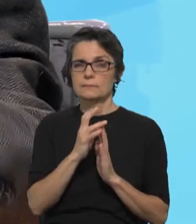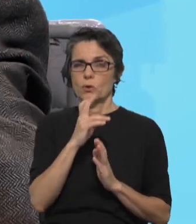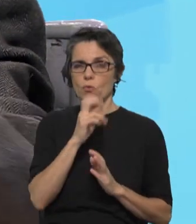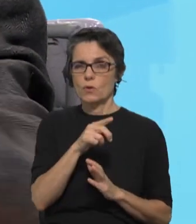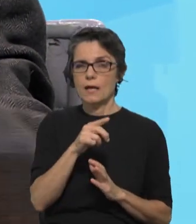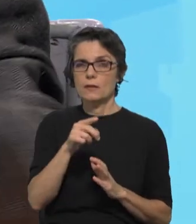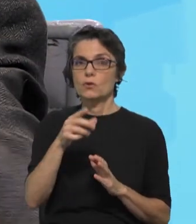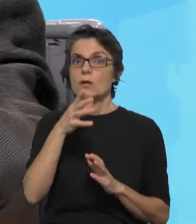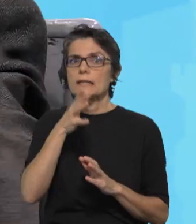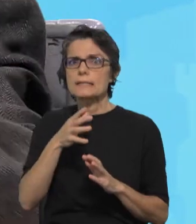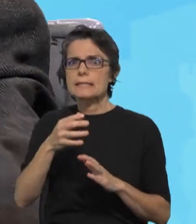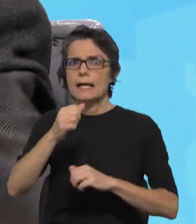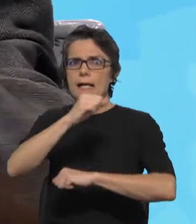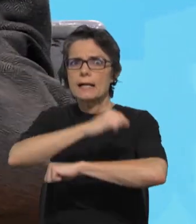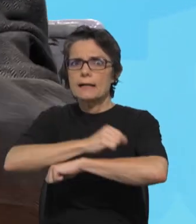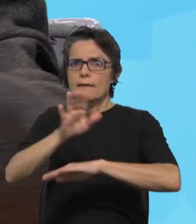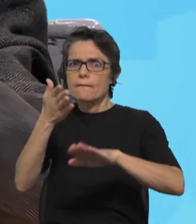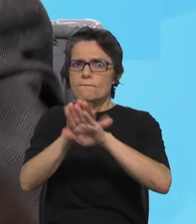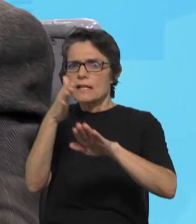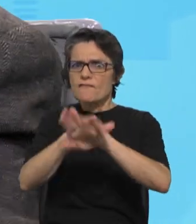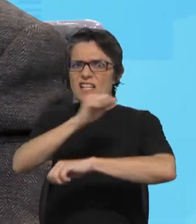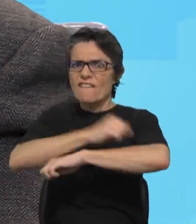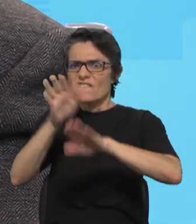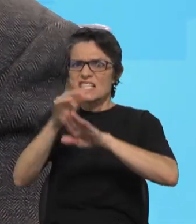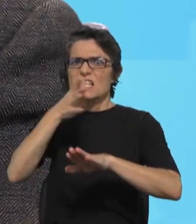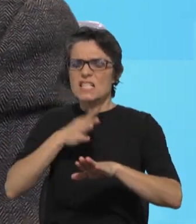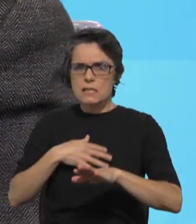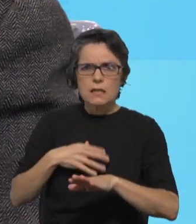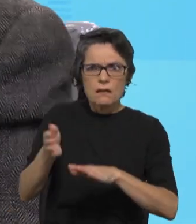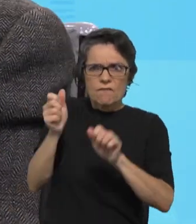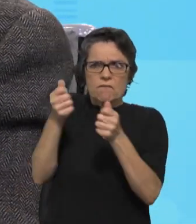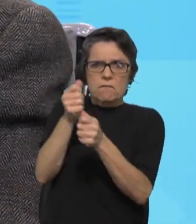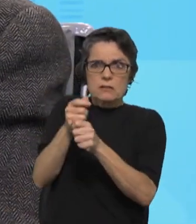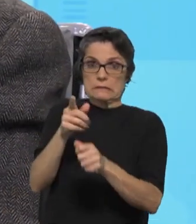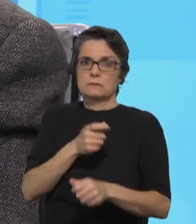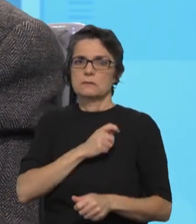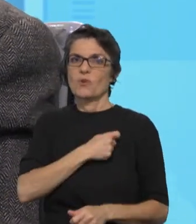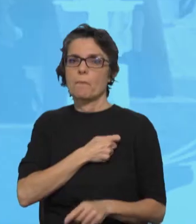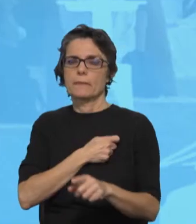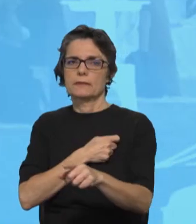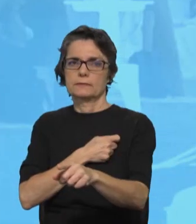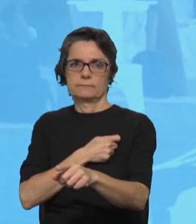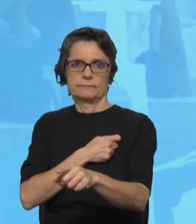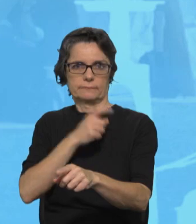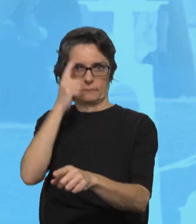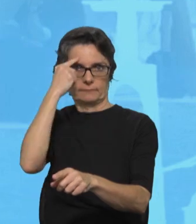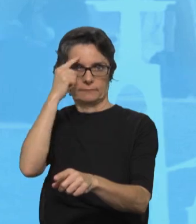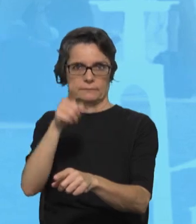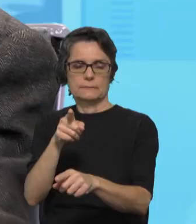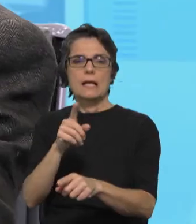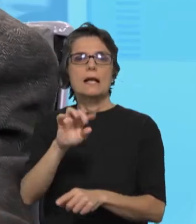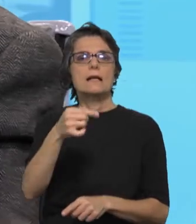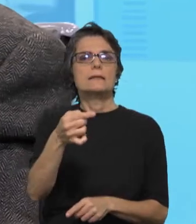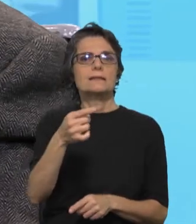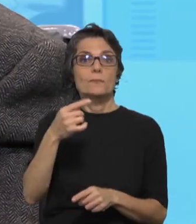a mandar-me retirar para fechar a janela. Eu disse, é um PID, pensei eu. Bom, telefona-me a minha